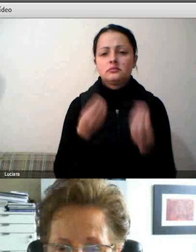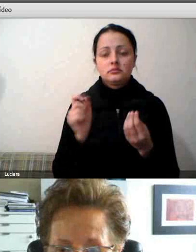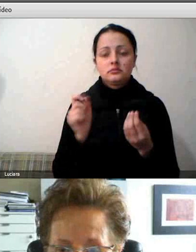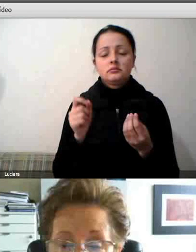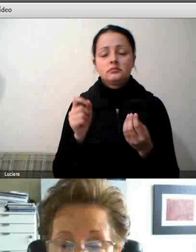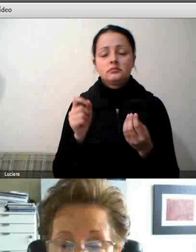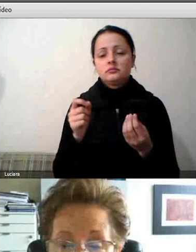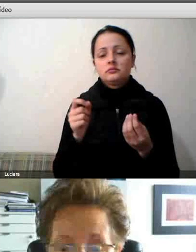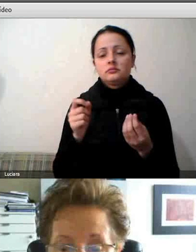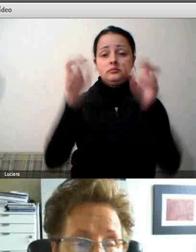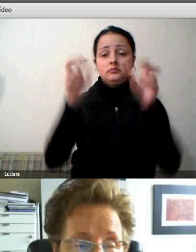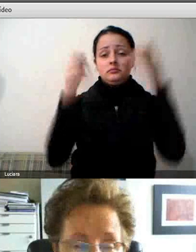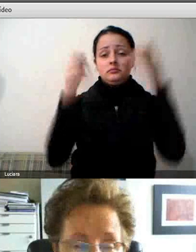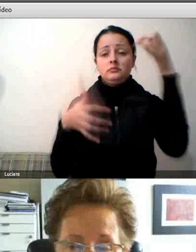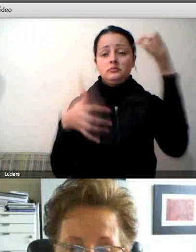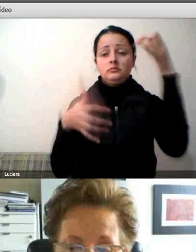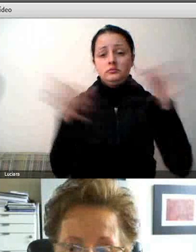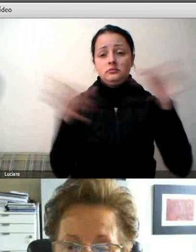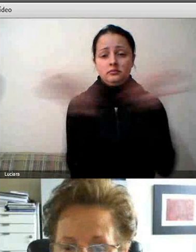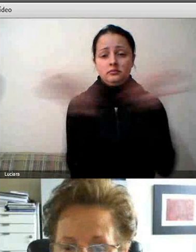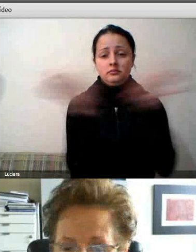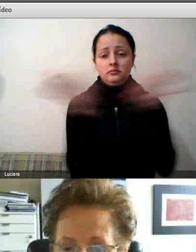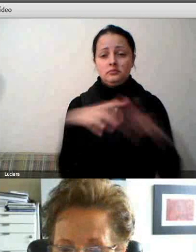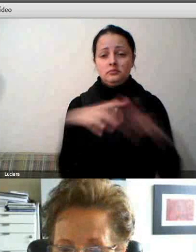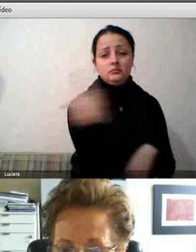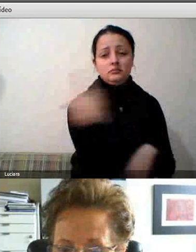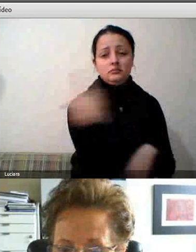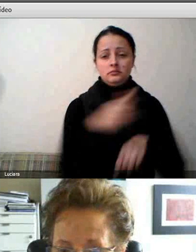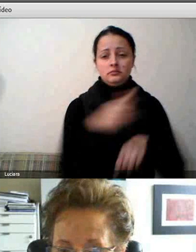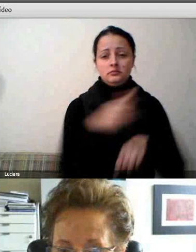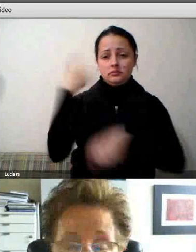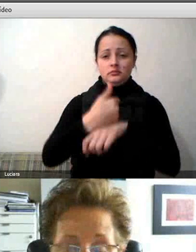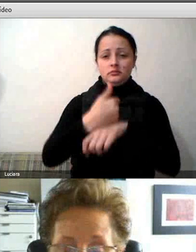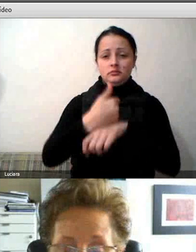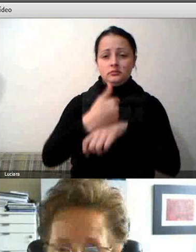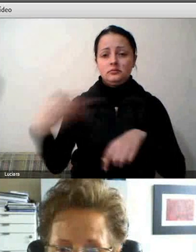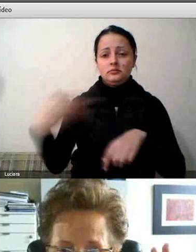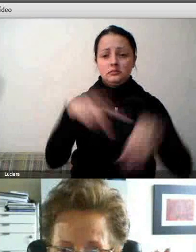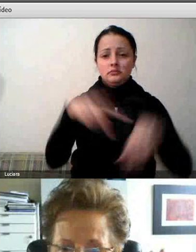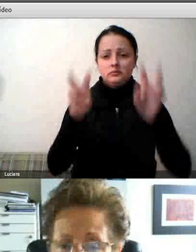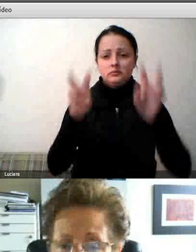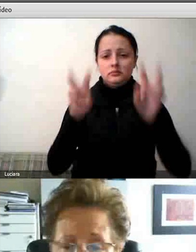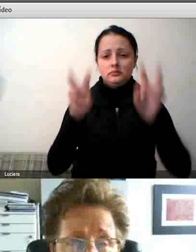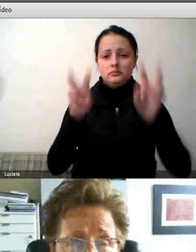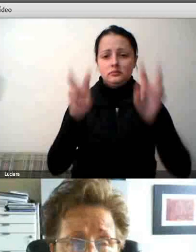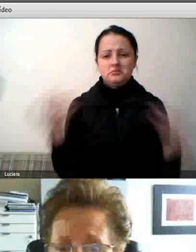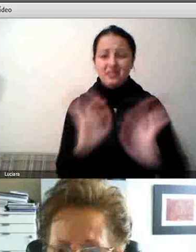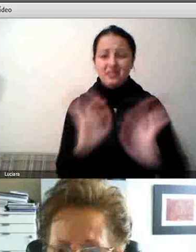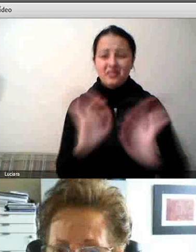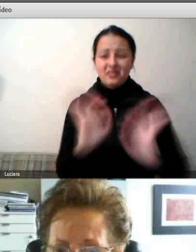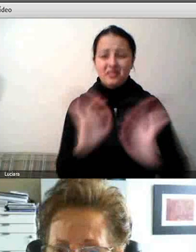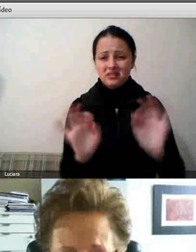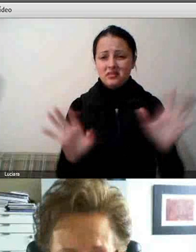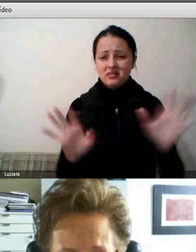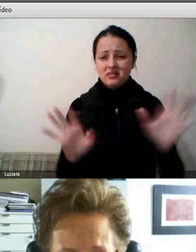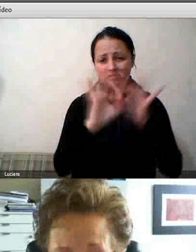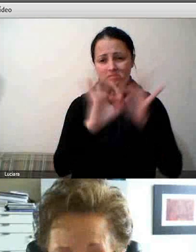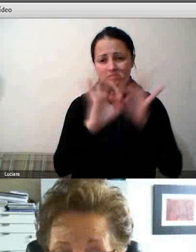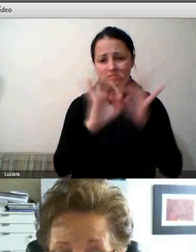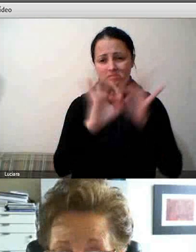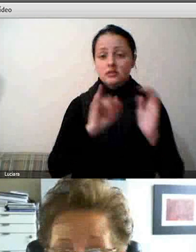geografia. Abre o caderno de língua portuguesa. Como se tudo... Mas Paulo Freire, que estudou muito